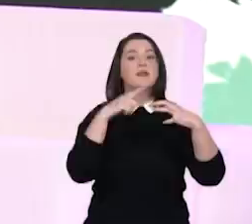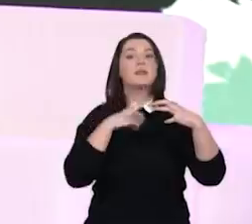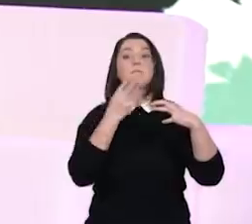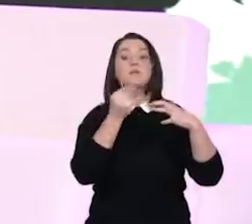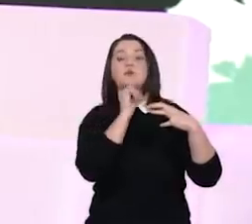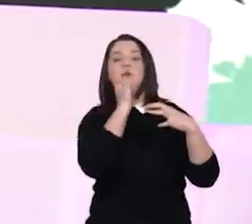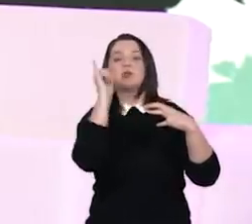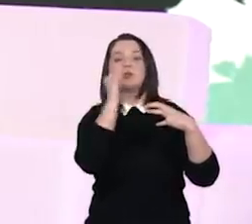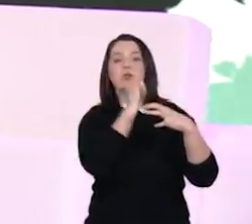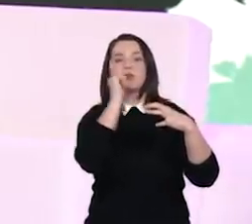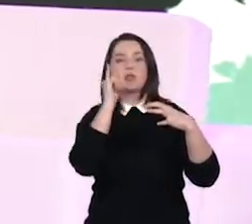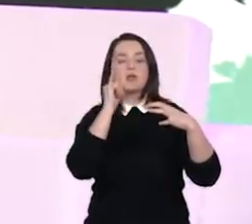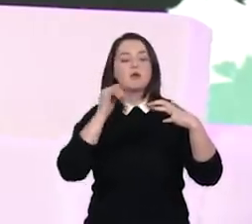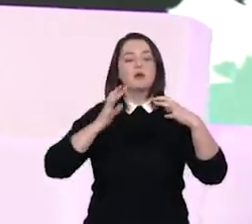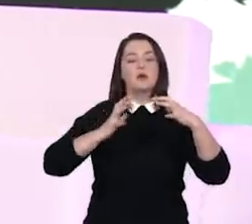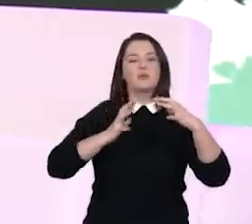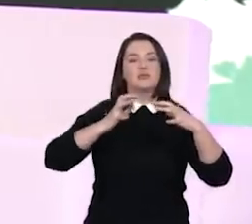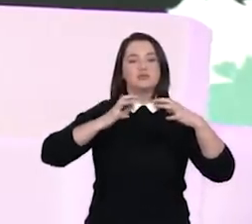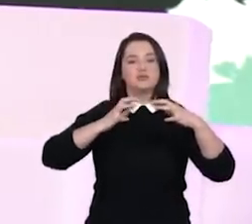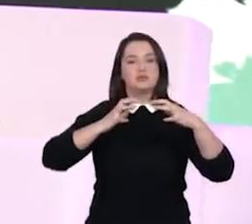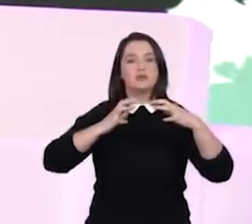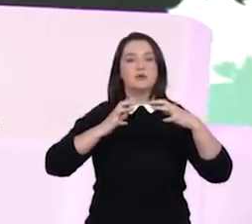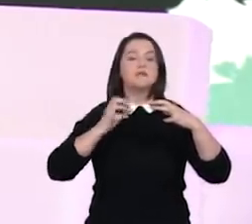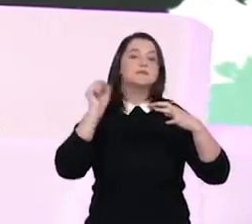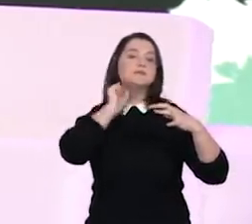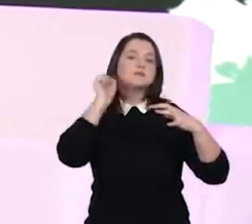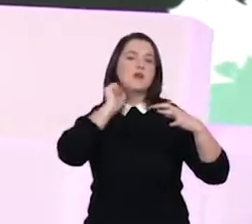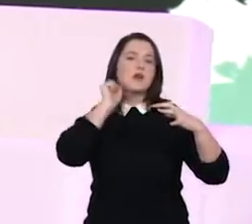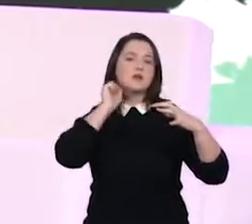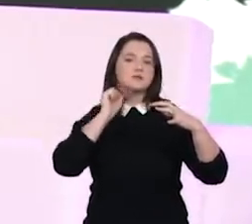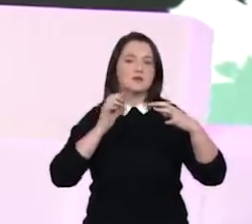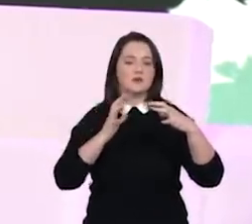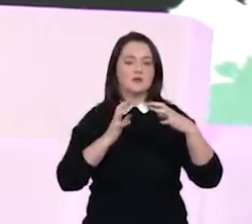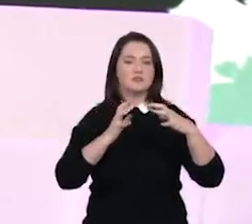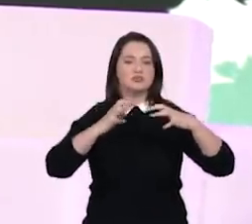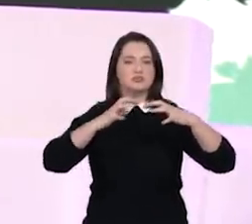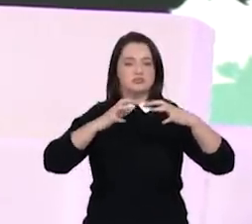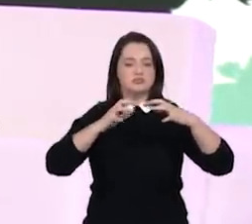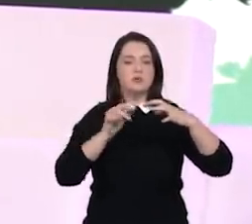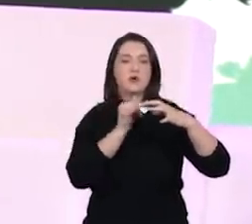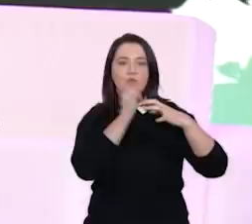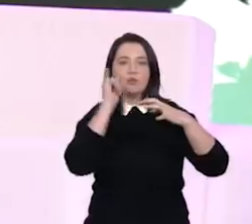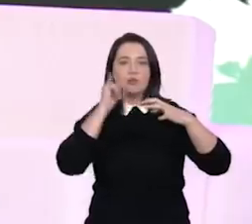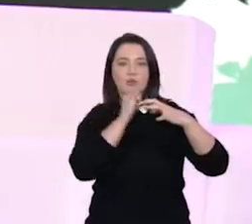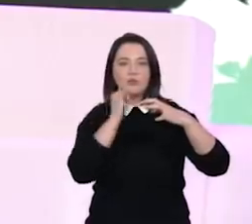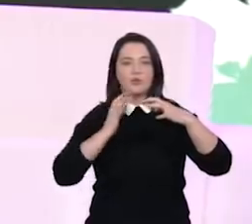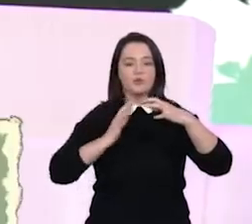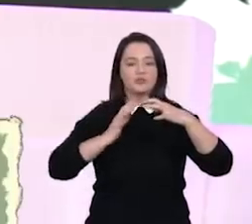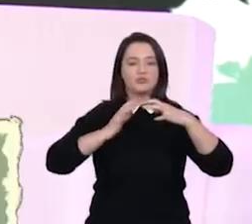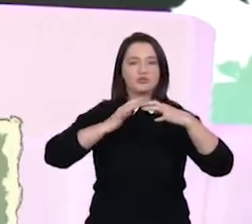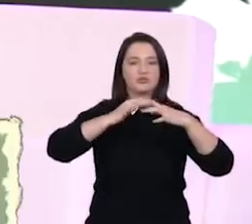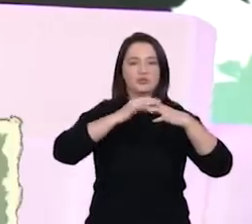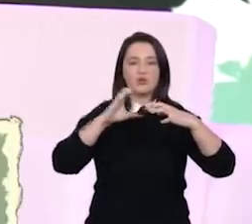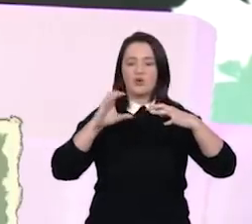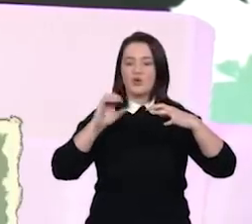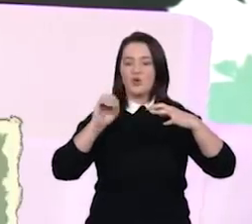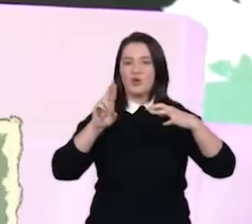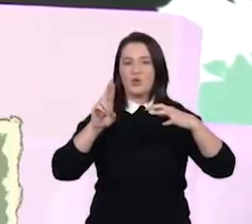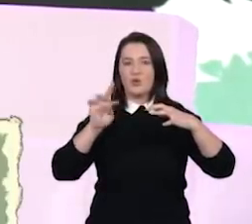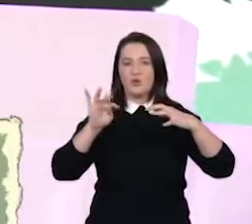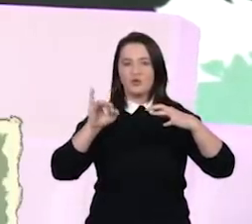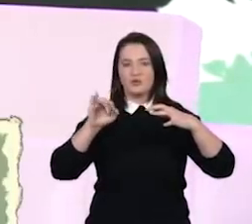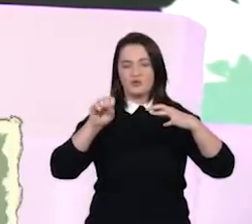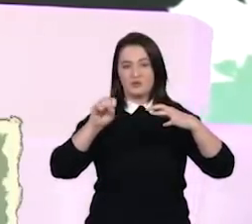receptores onde o hormônio do estresse se liga, ok? O cortisol. Quando muito deste